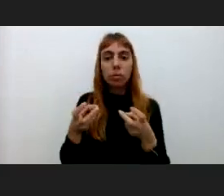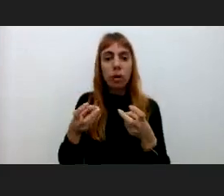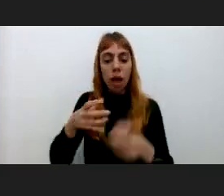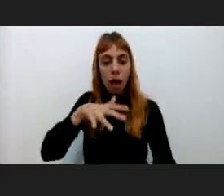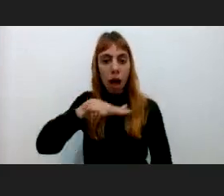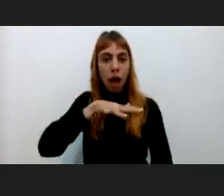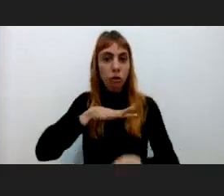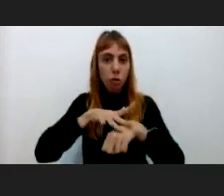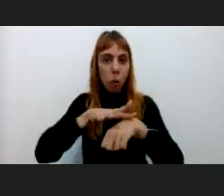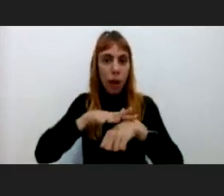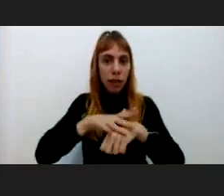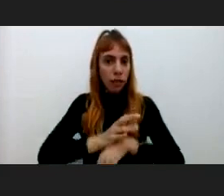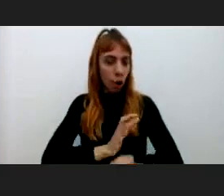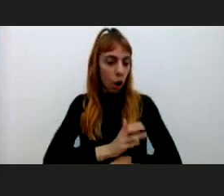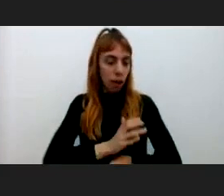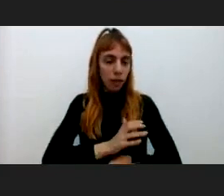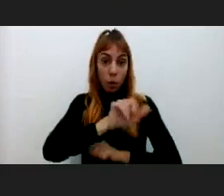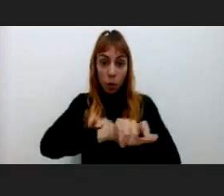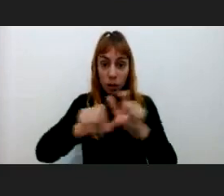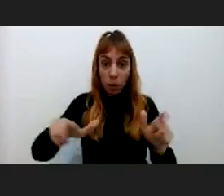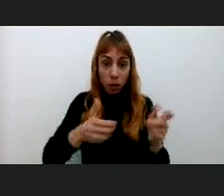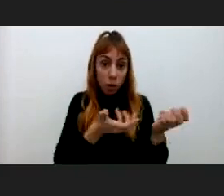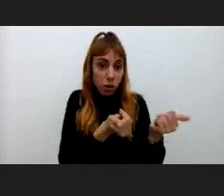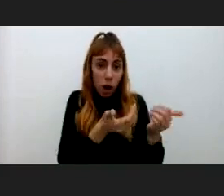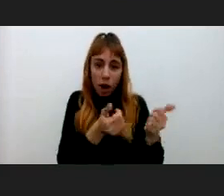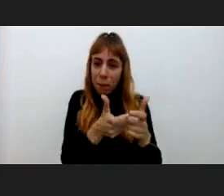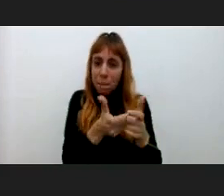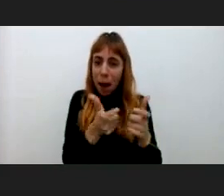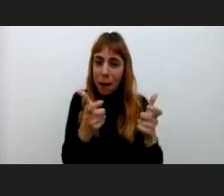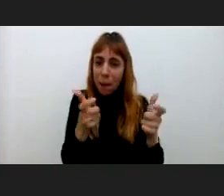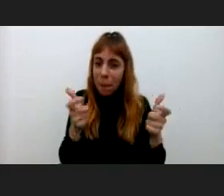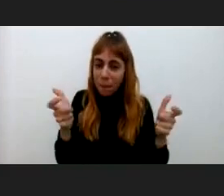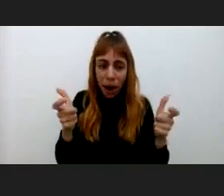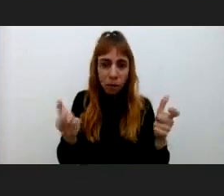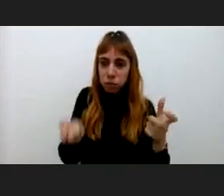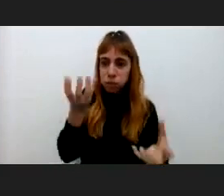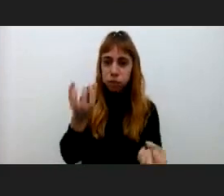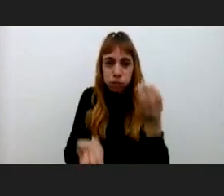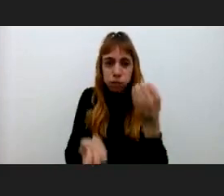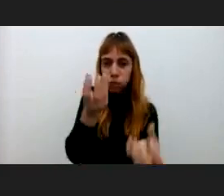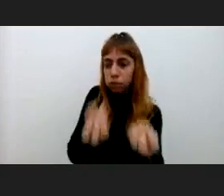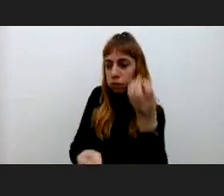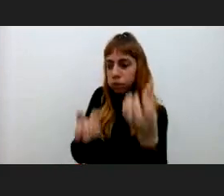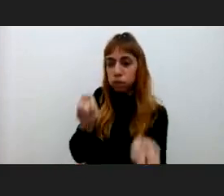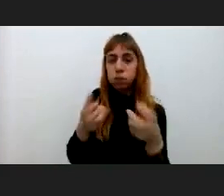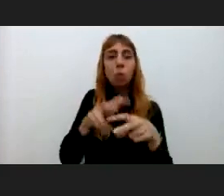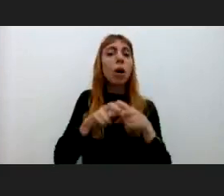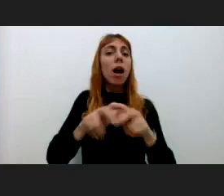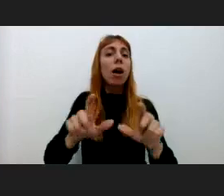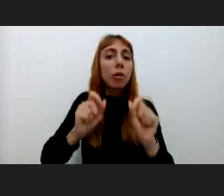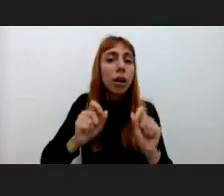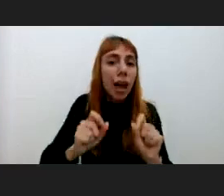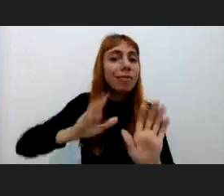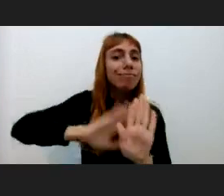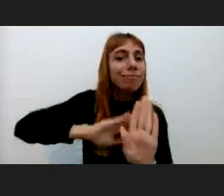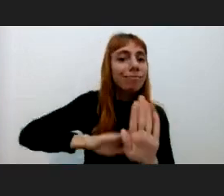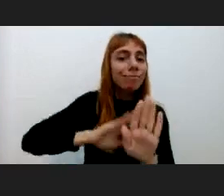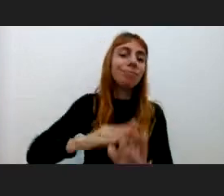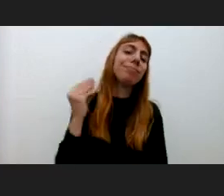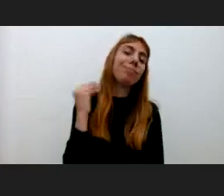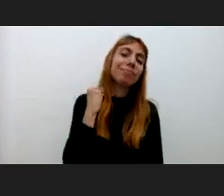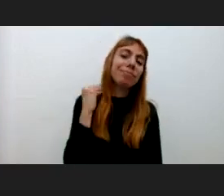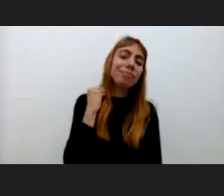em pessoas jovens pelo uso desses hormônios anabolizantes. O